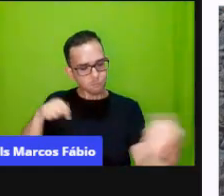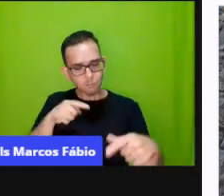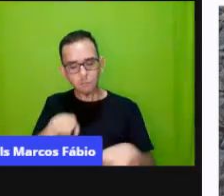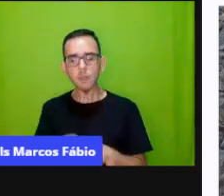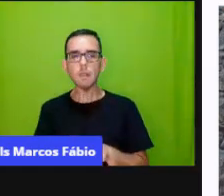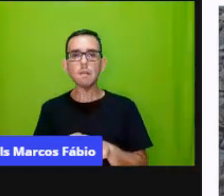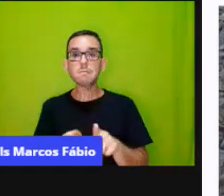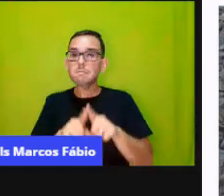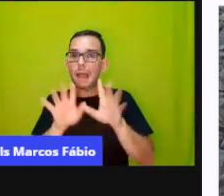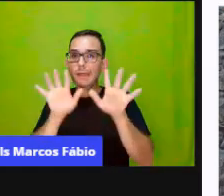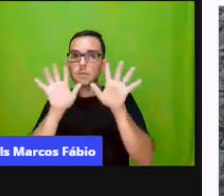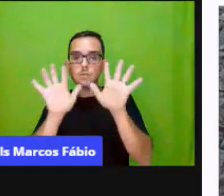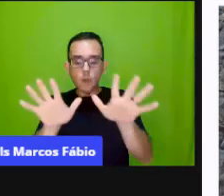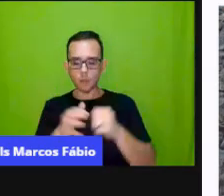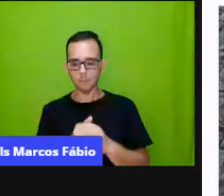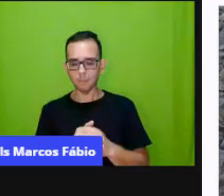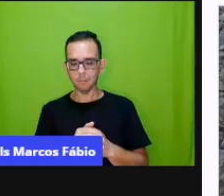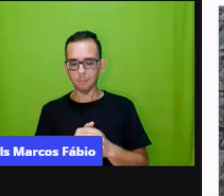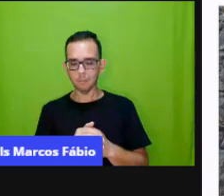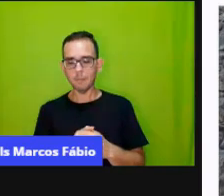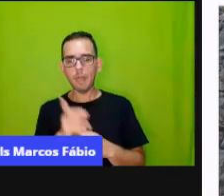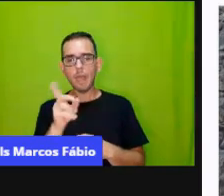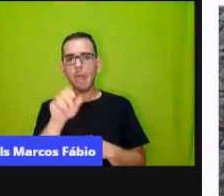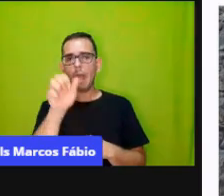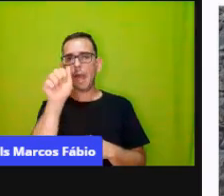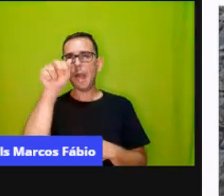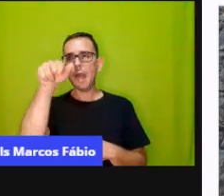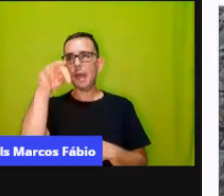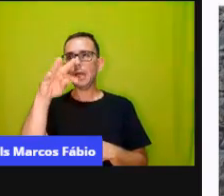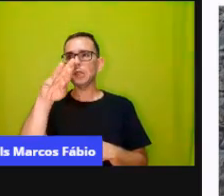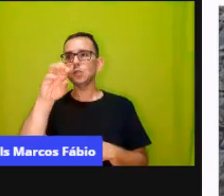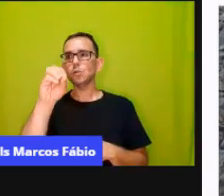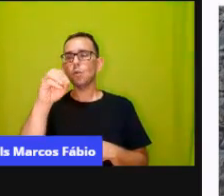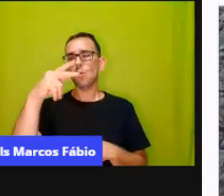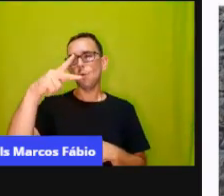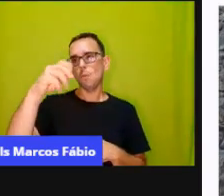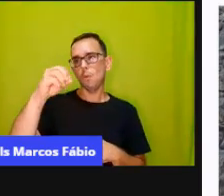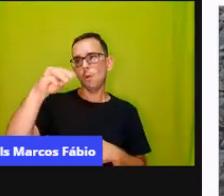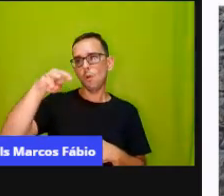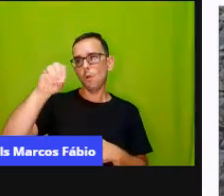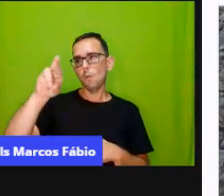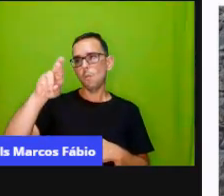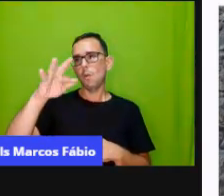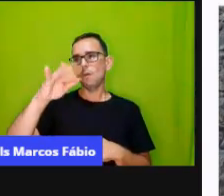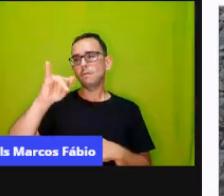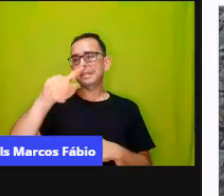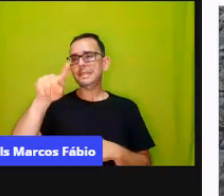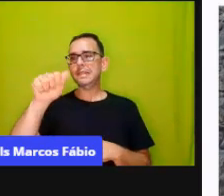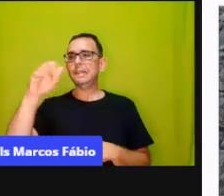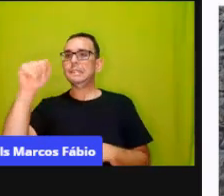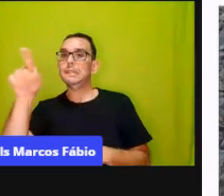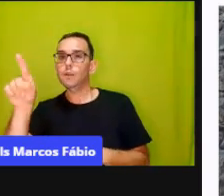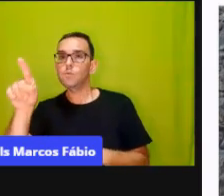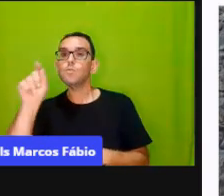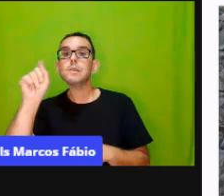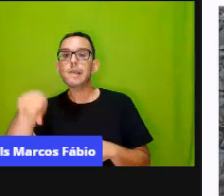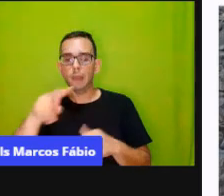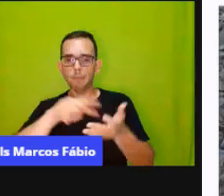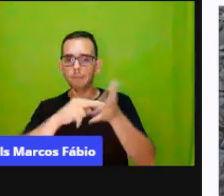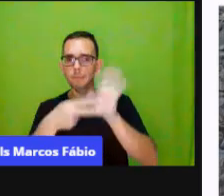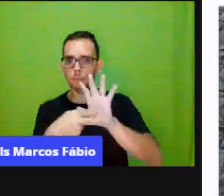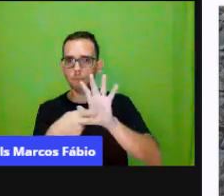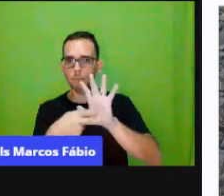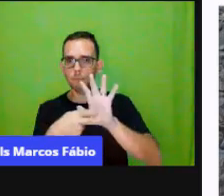confusão, por exemplo, com o que a gente chama de antropomorfização, né, dos animais de estimação. Então, hoje você tem gente